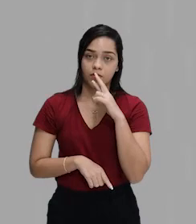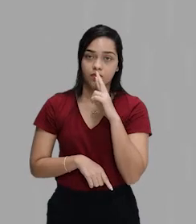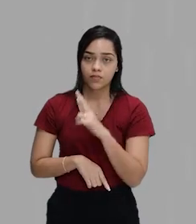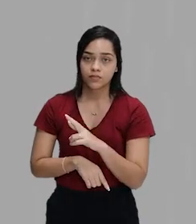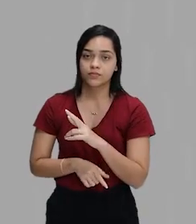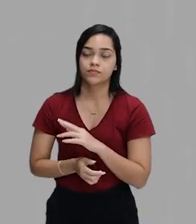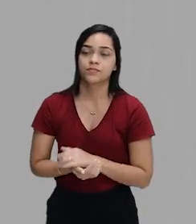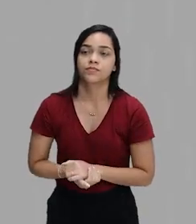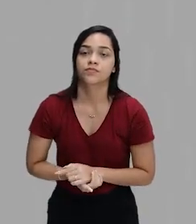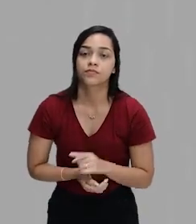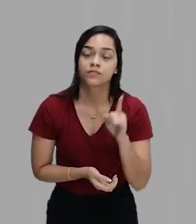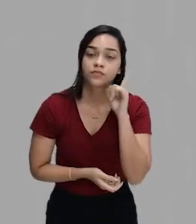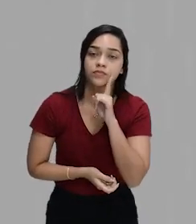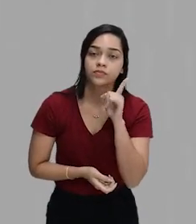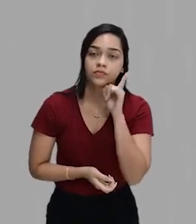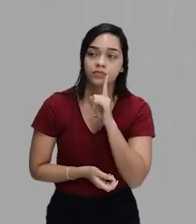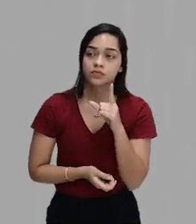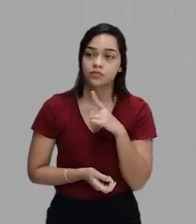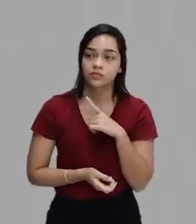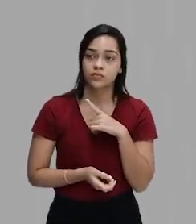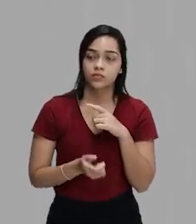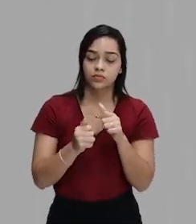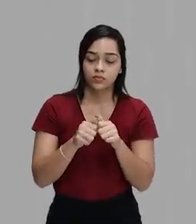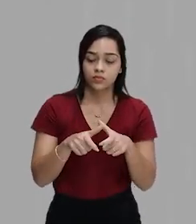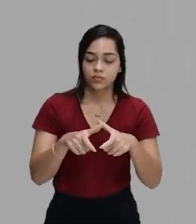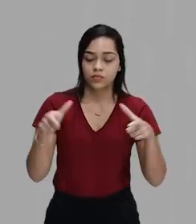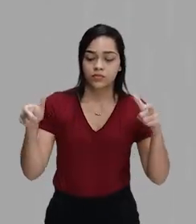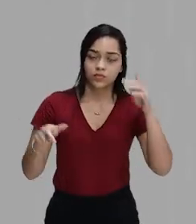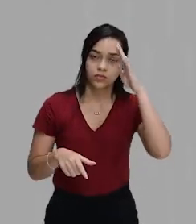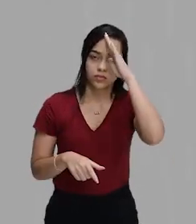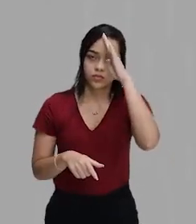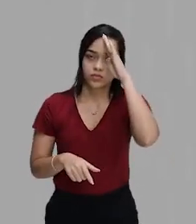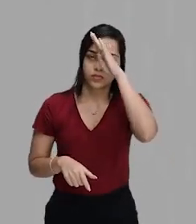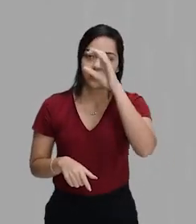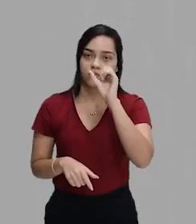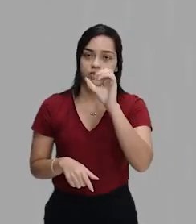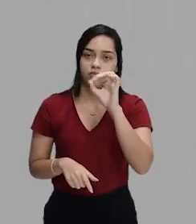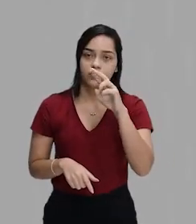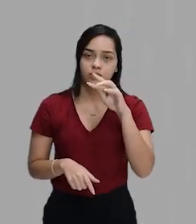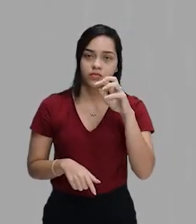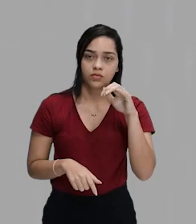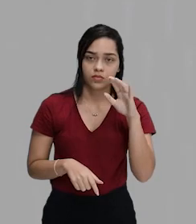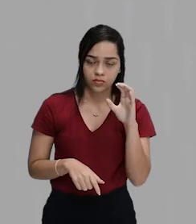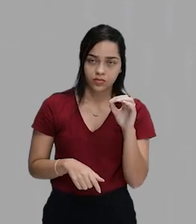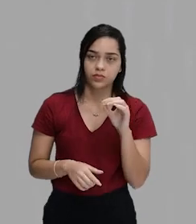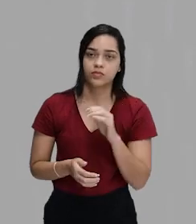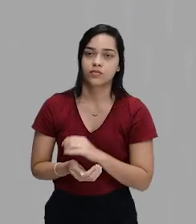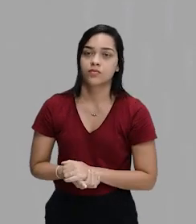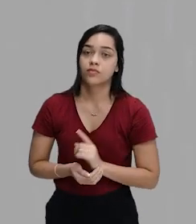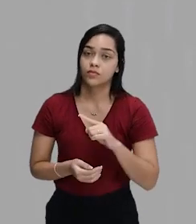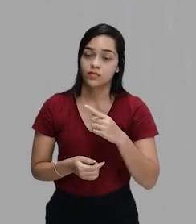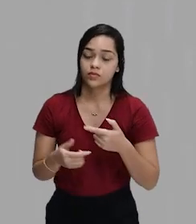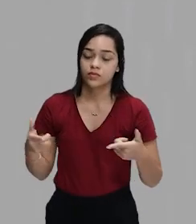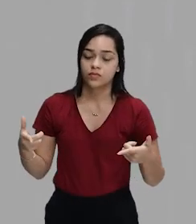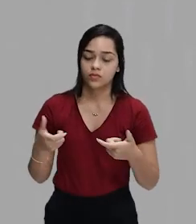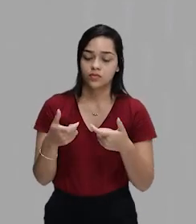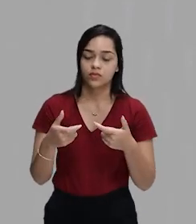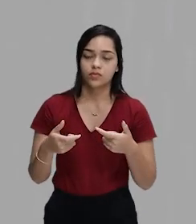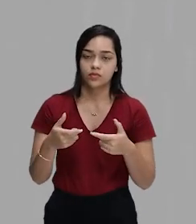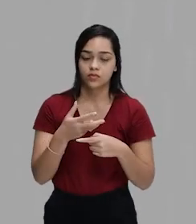resposta dos Estados Unidos ao expansionismo militar soviético no leste europeu, após a vitória em